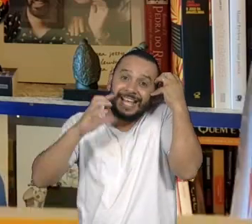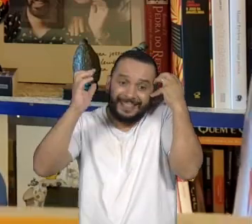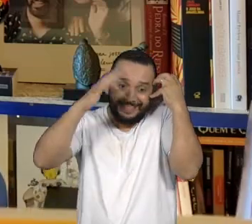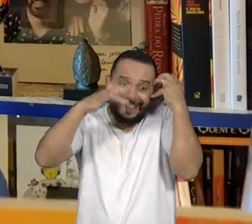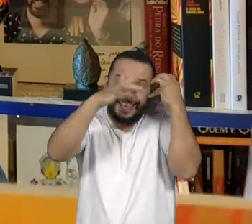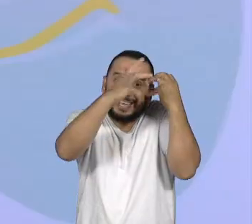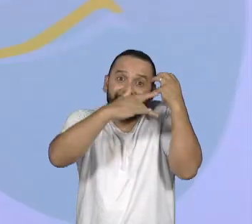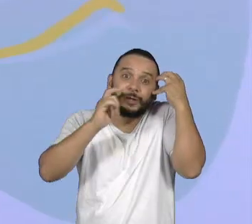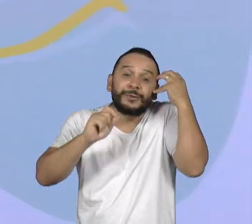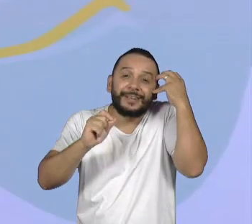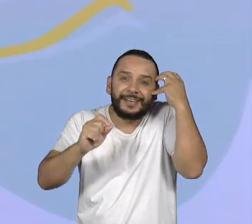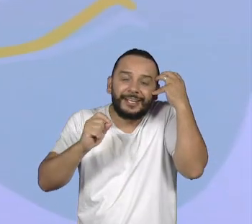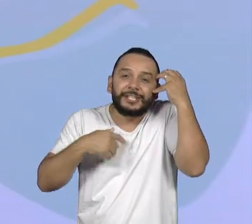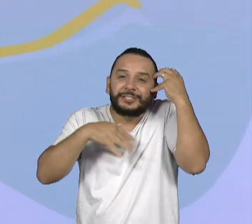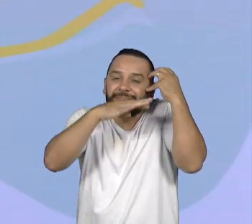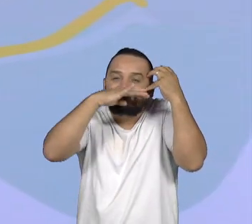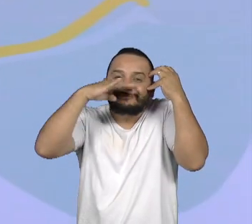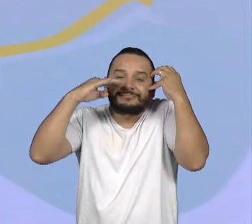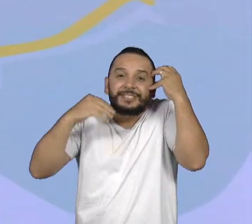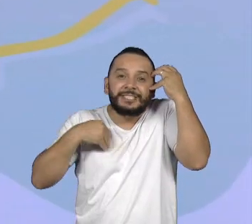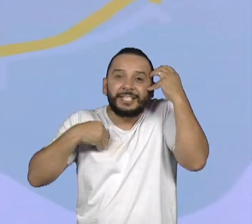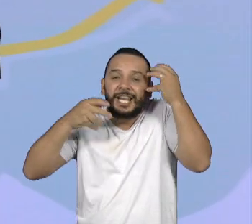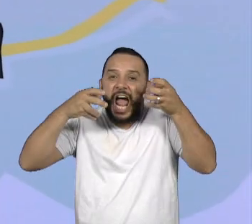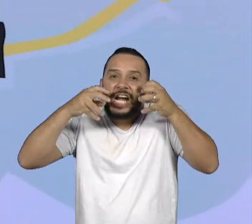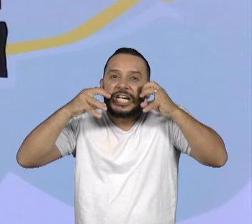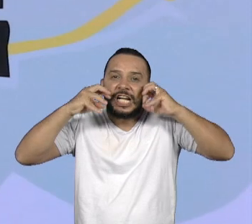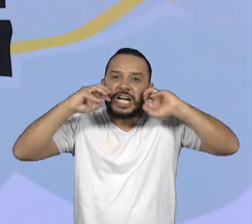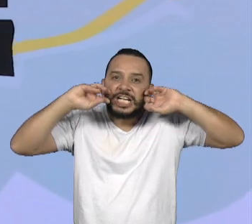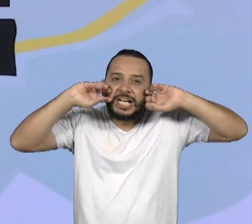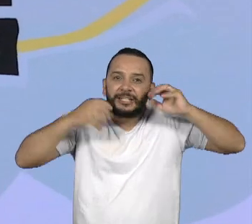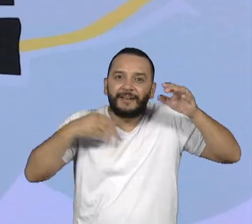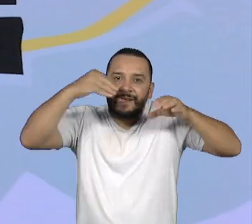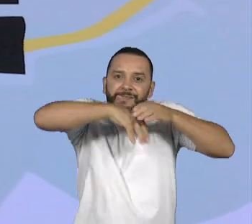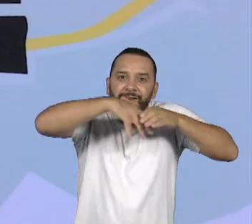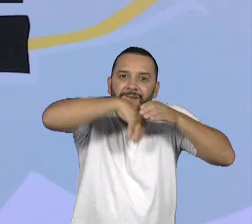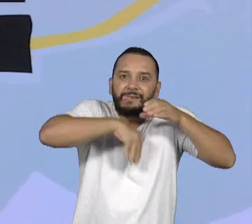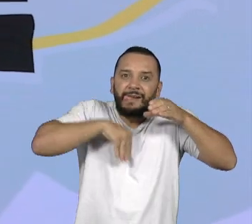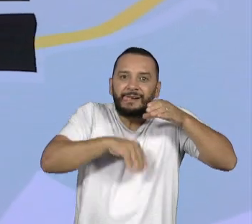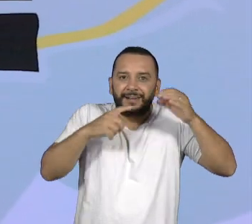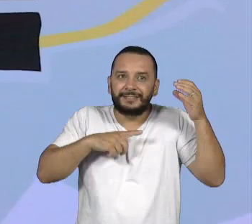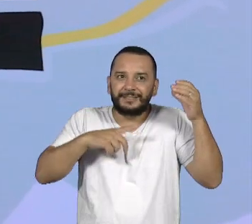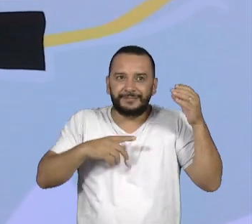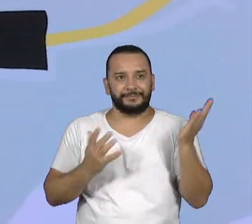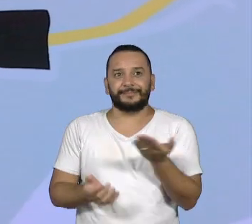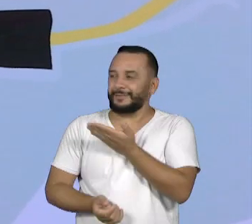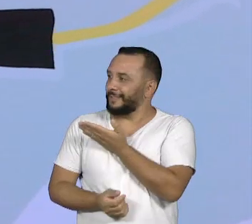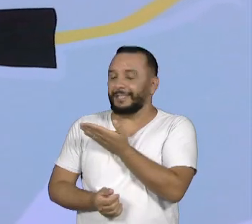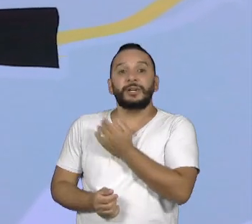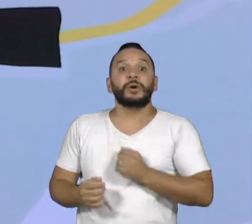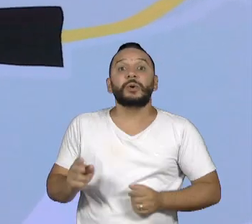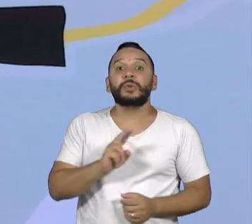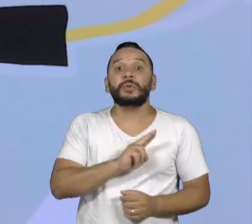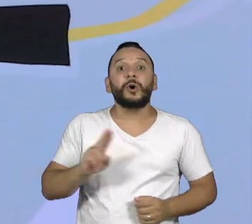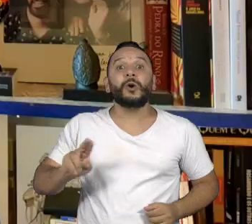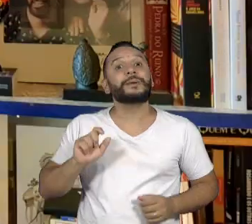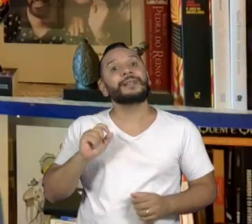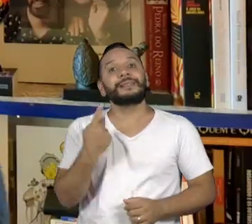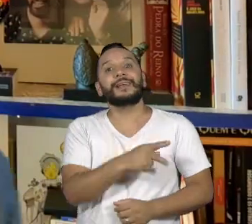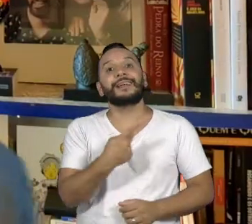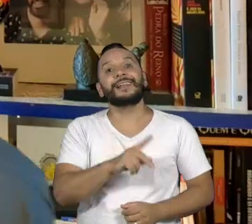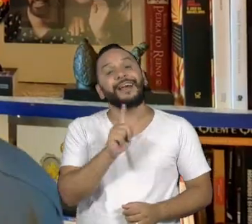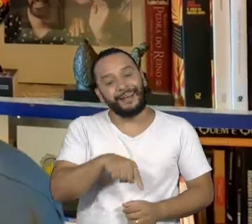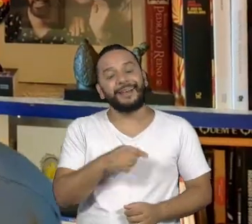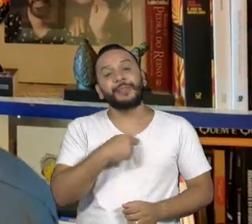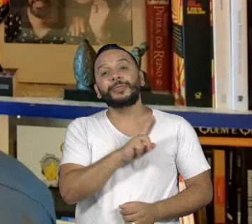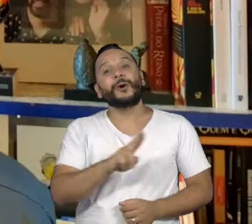milho. E justo por esse motivo, o cãozinho ganhou de Léo o nome de Pipoca. Então eu